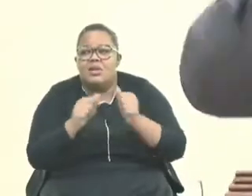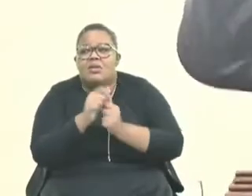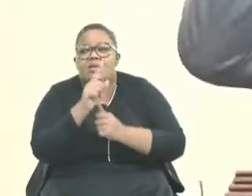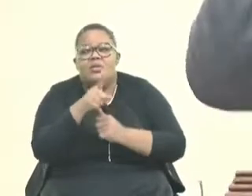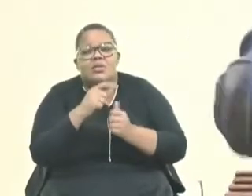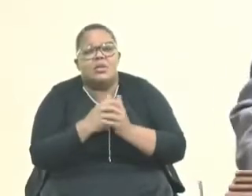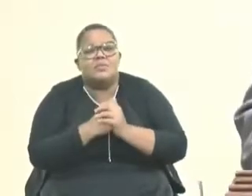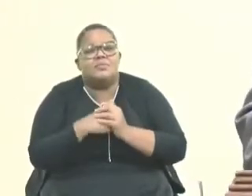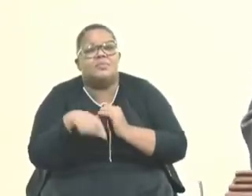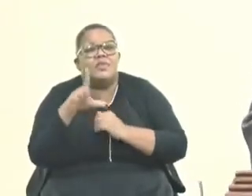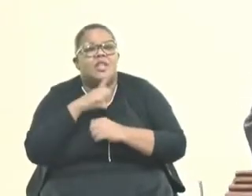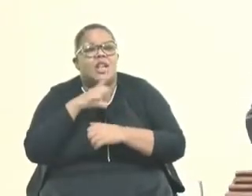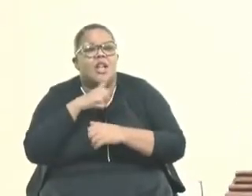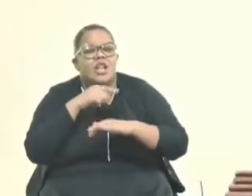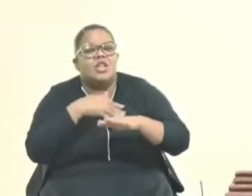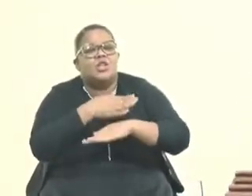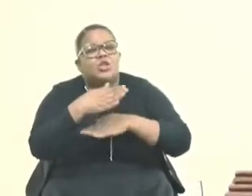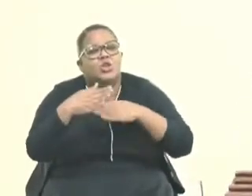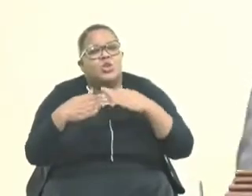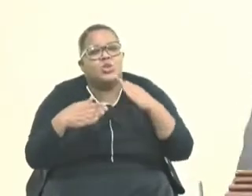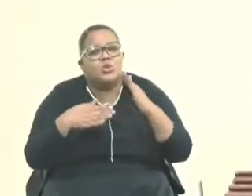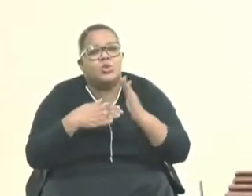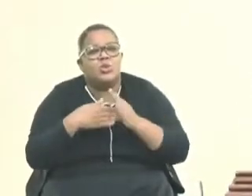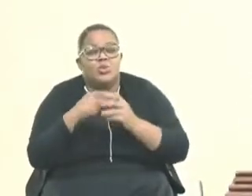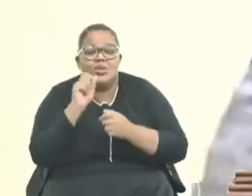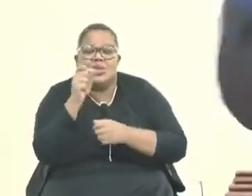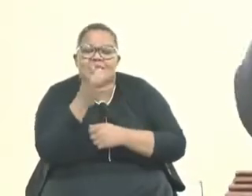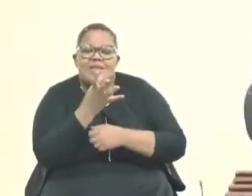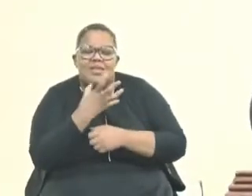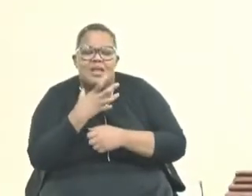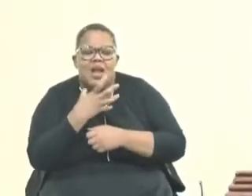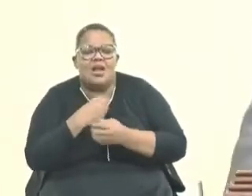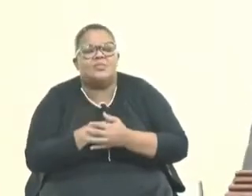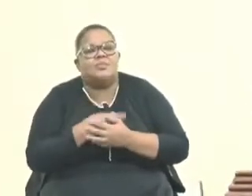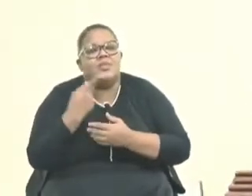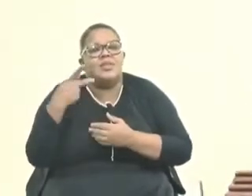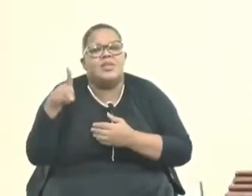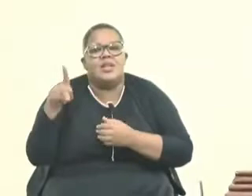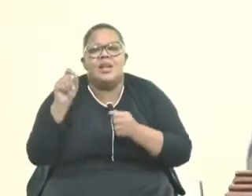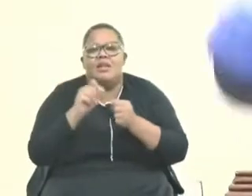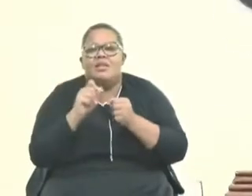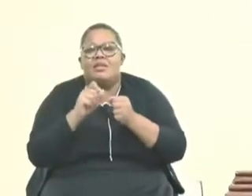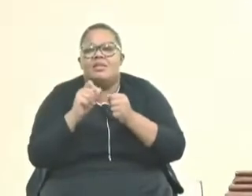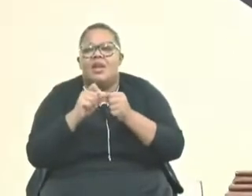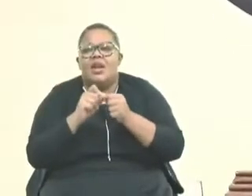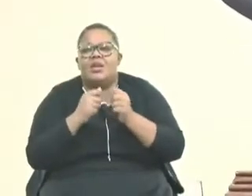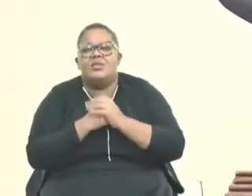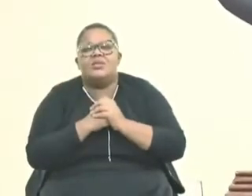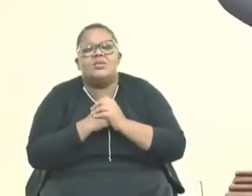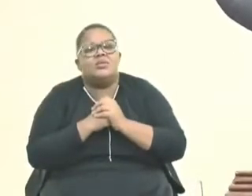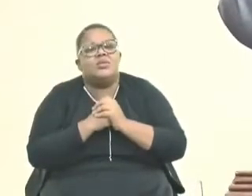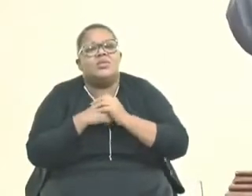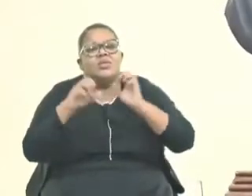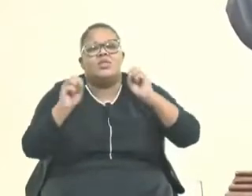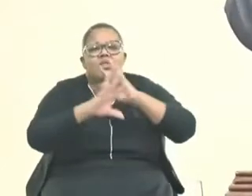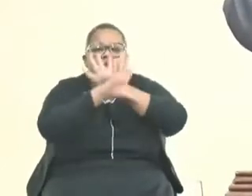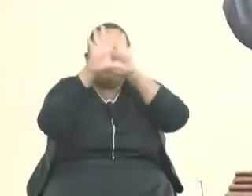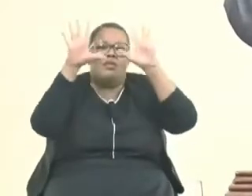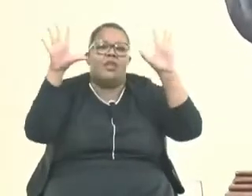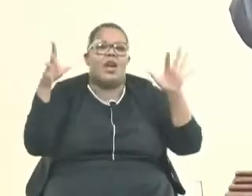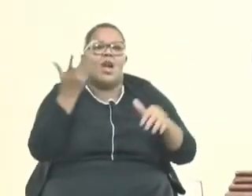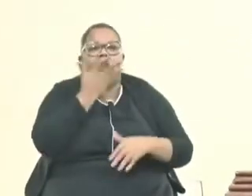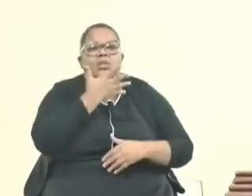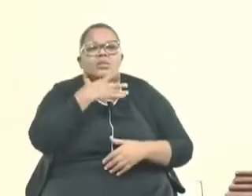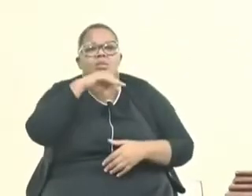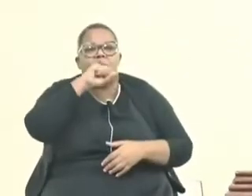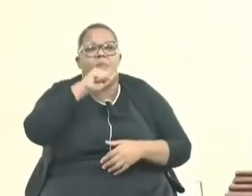pedireis tudo o que quiserdes e vos será feito nisto é glorificado meu pai